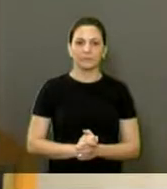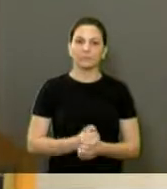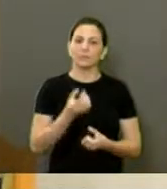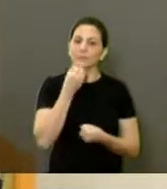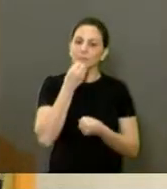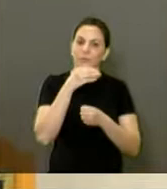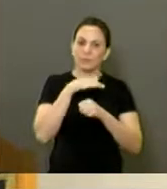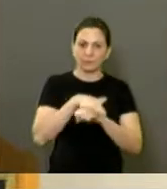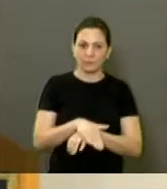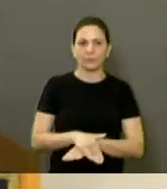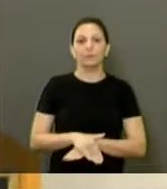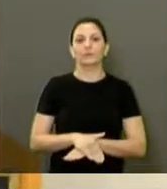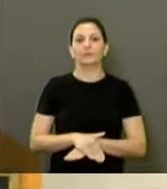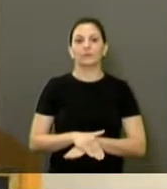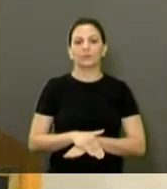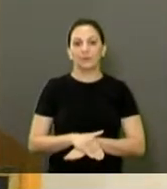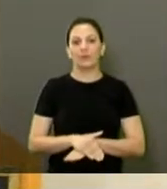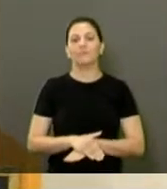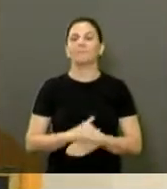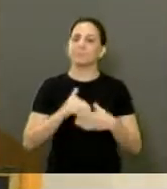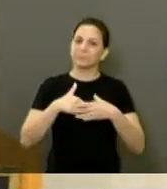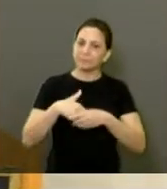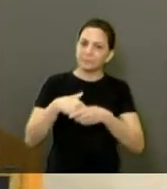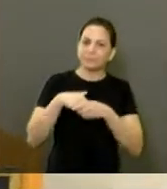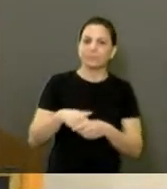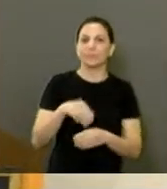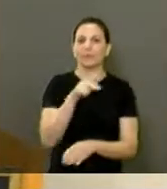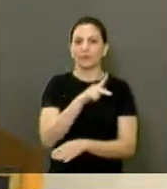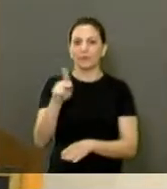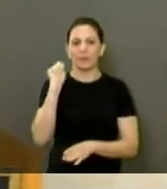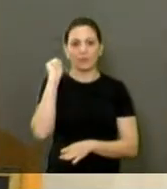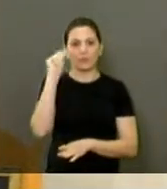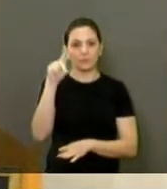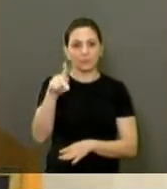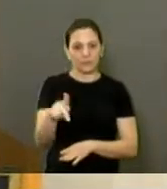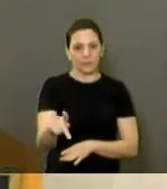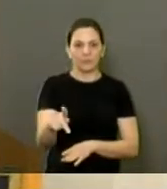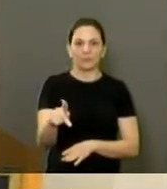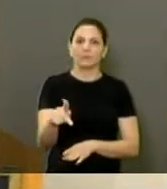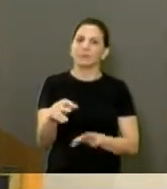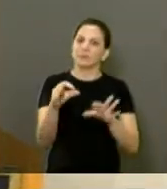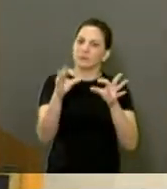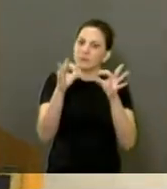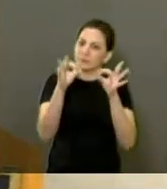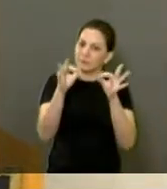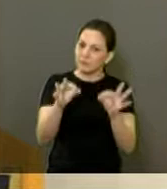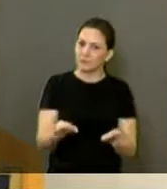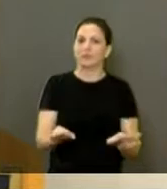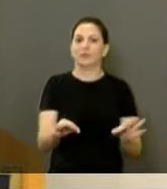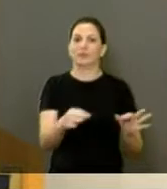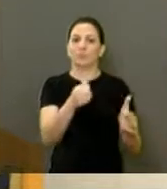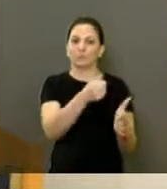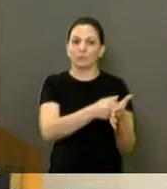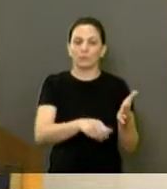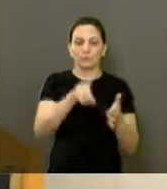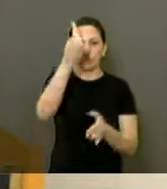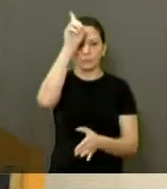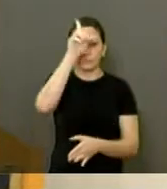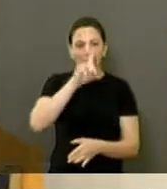Boa noite, cumprimentar as professoras aposentadas, que justamente lutando aí pelos seus